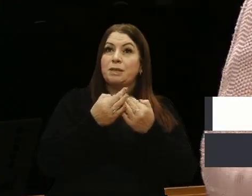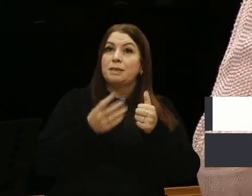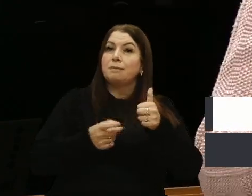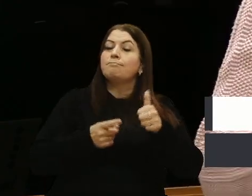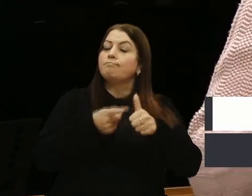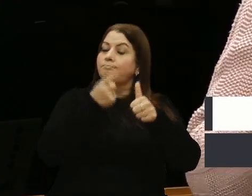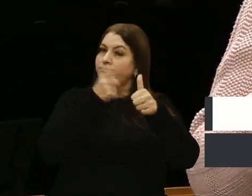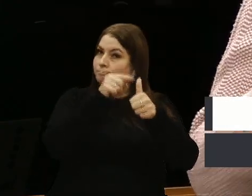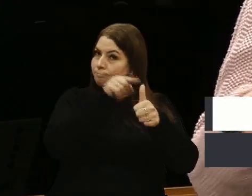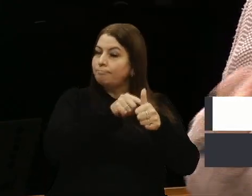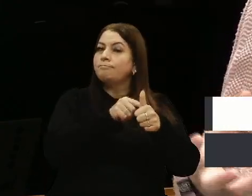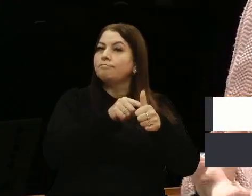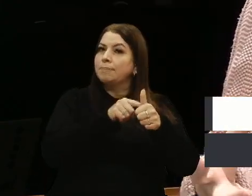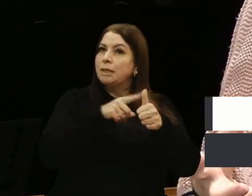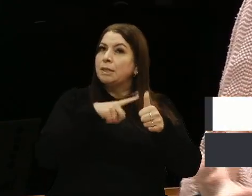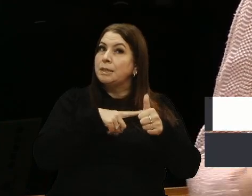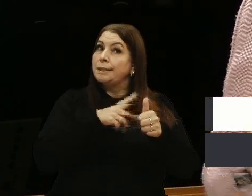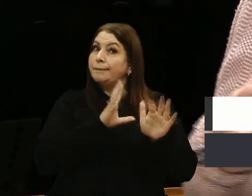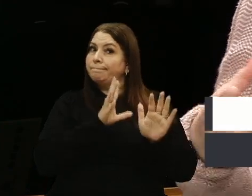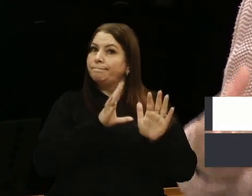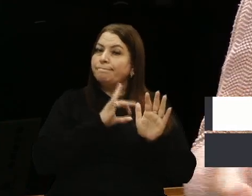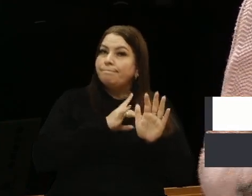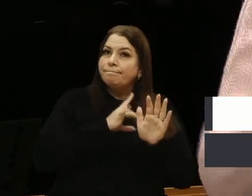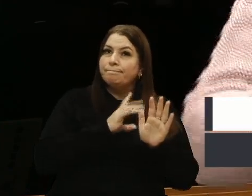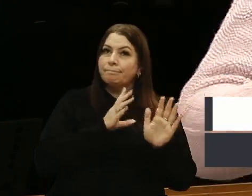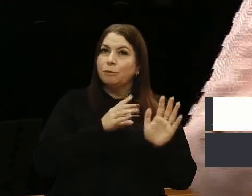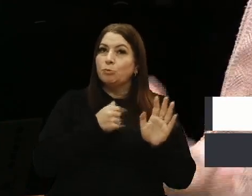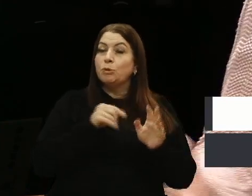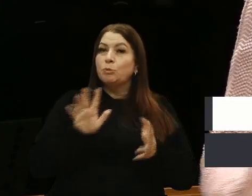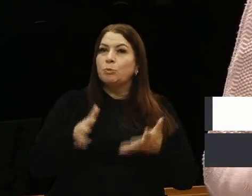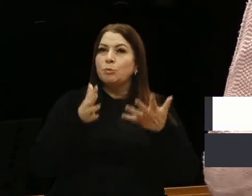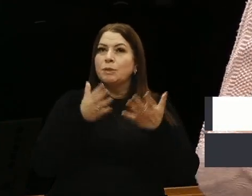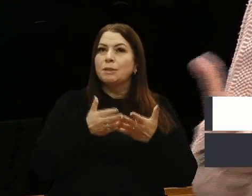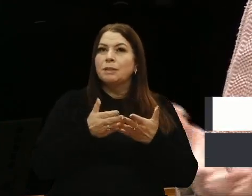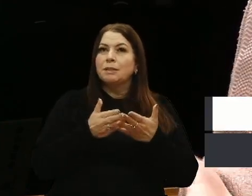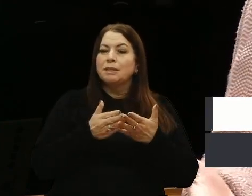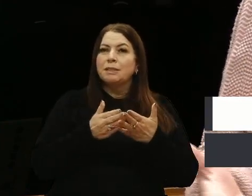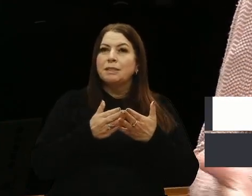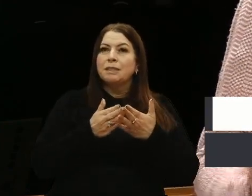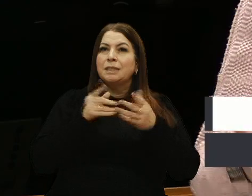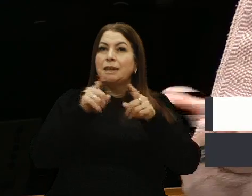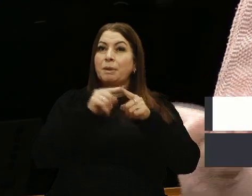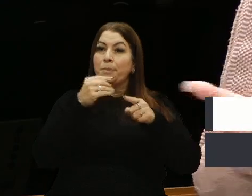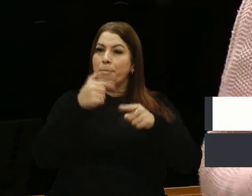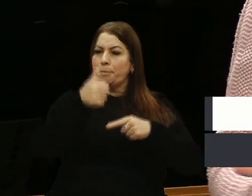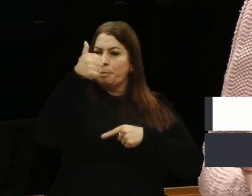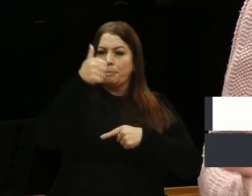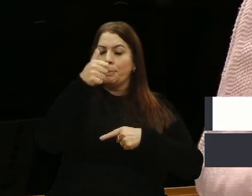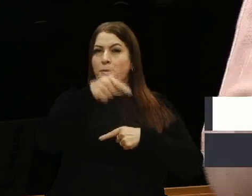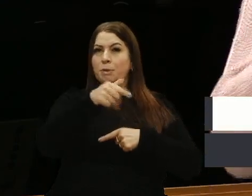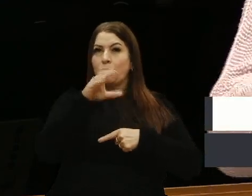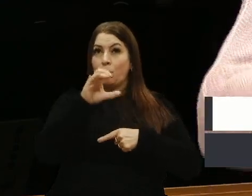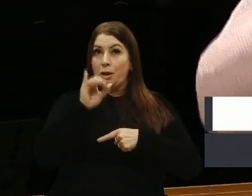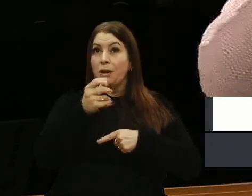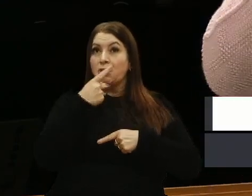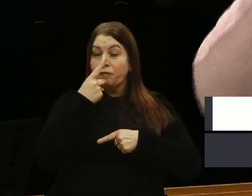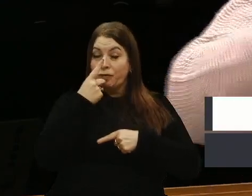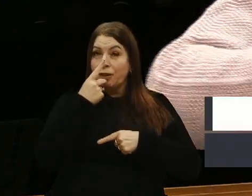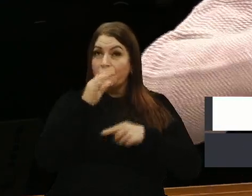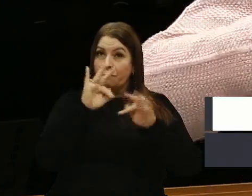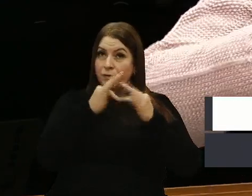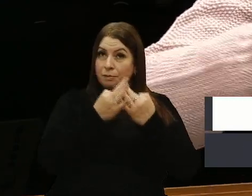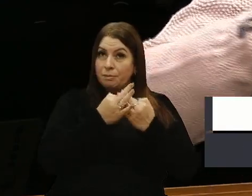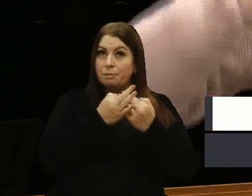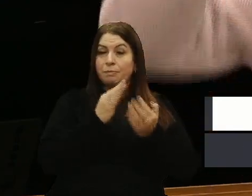acho que é temeroso, né? Nós não podemos promover uma hierarquização, e o próprio ECA já traz família.